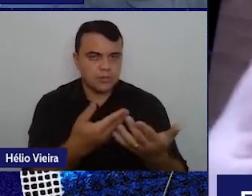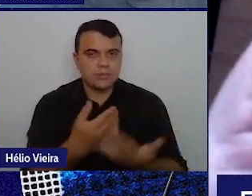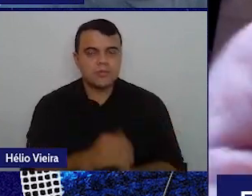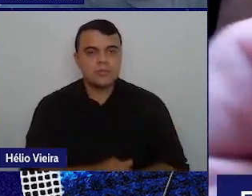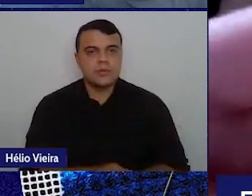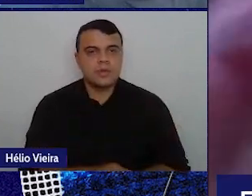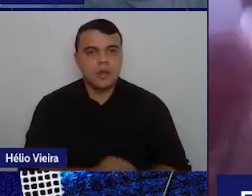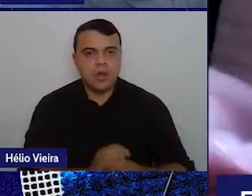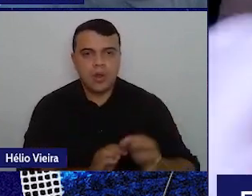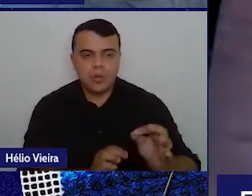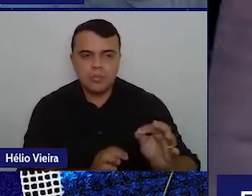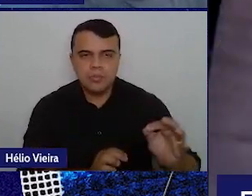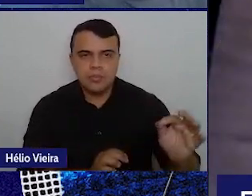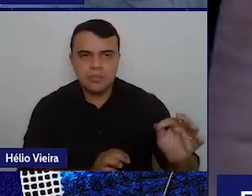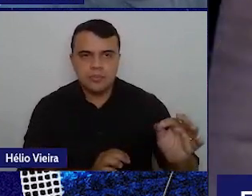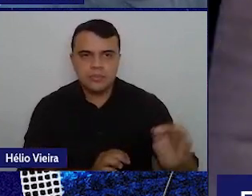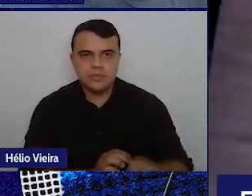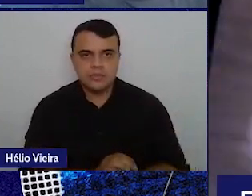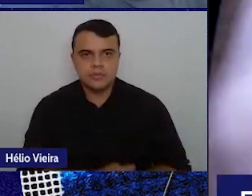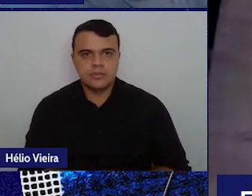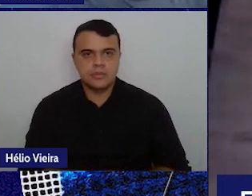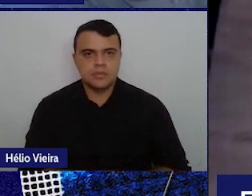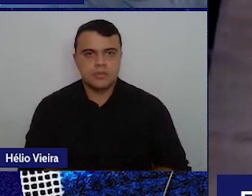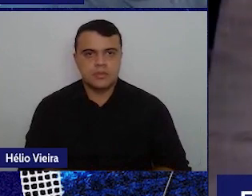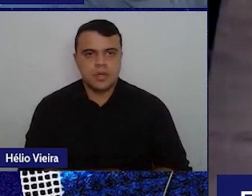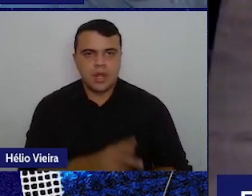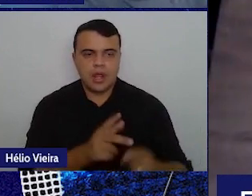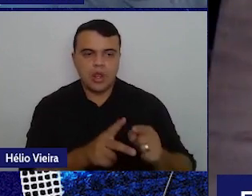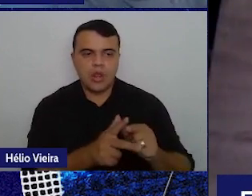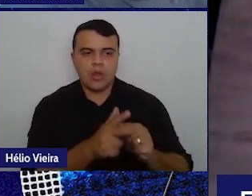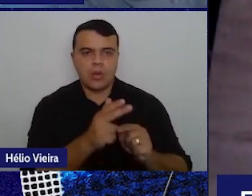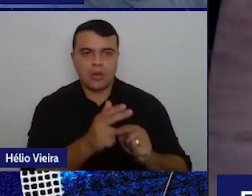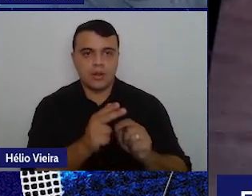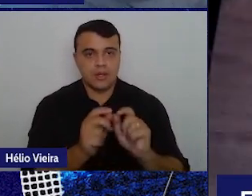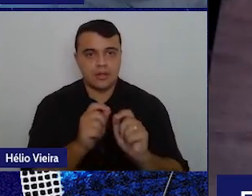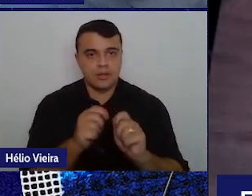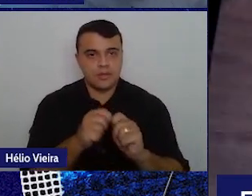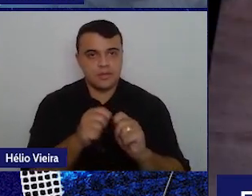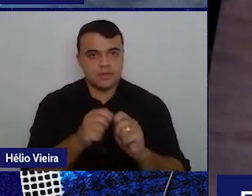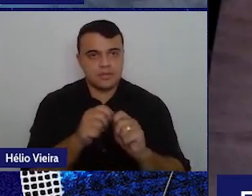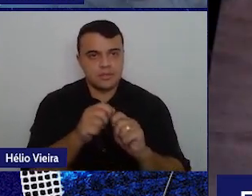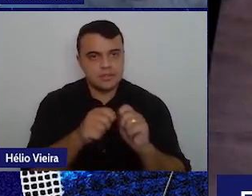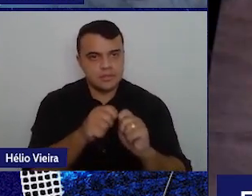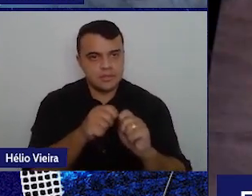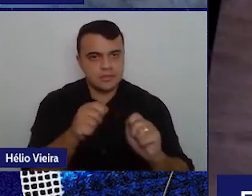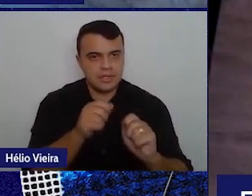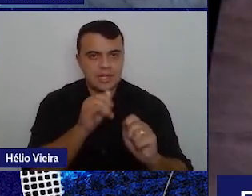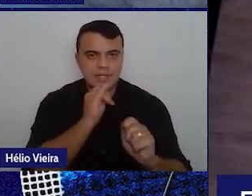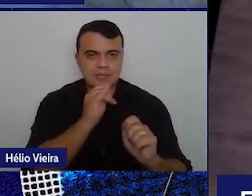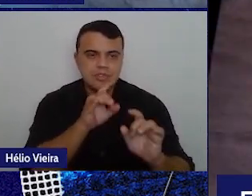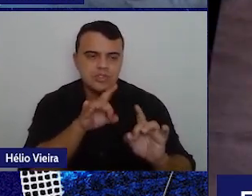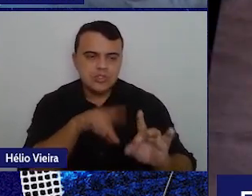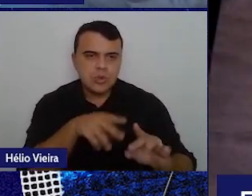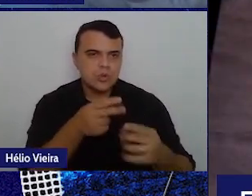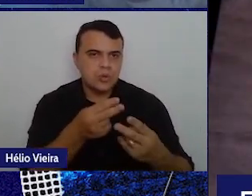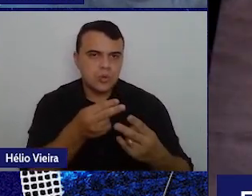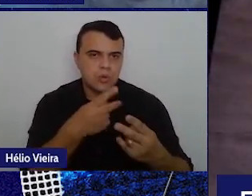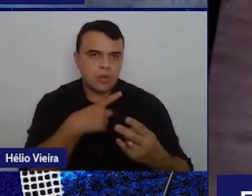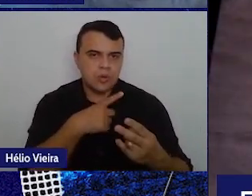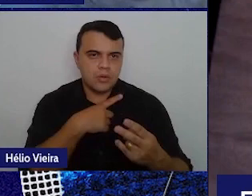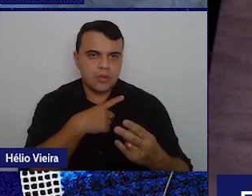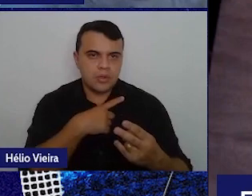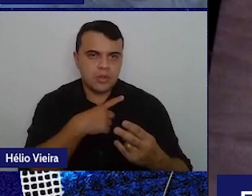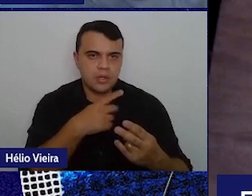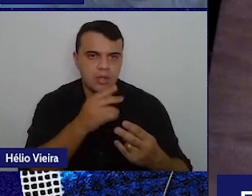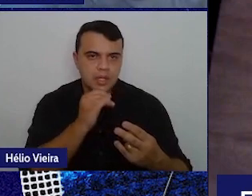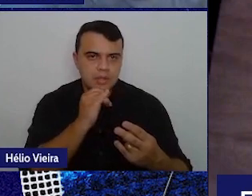puxo, e aí eu corto essa parte. Para fazer o arremate aqui, para não ficar solto, a mesma coisa. Vou colocar a linha